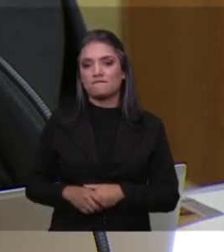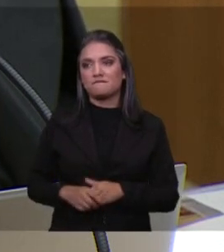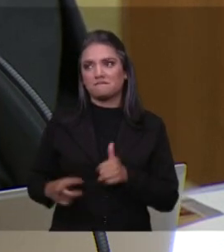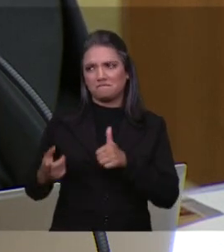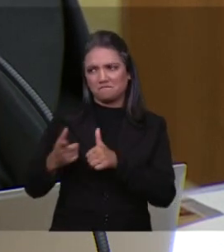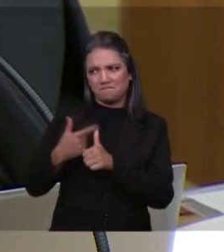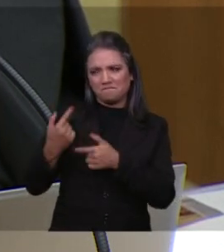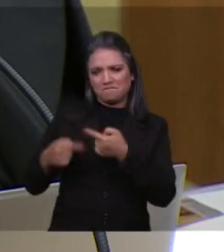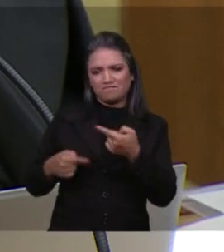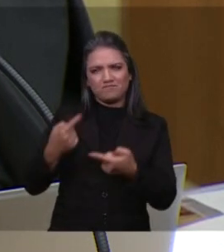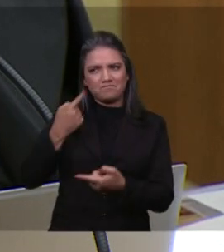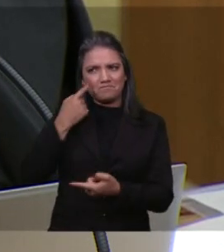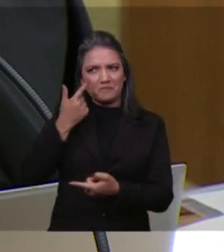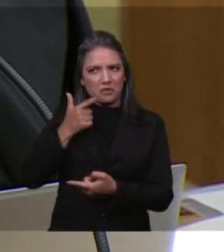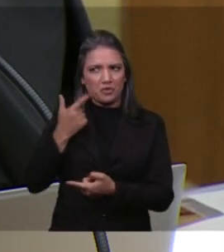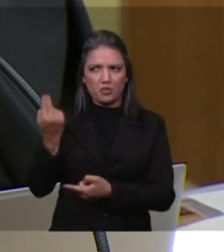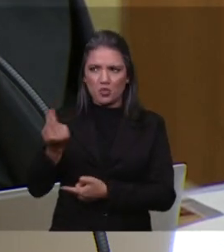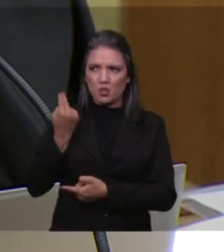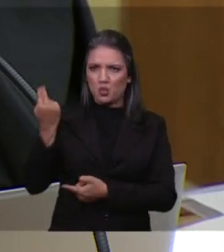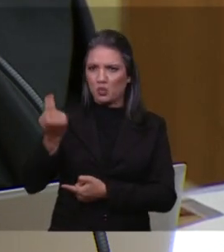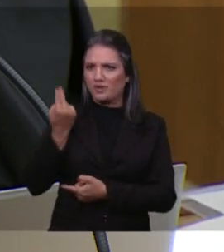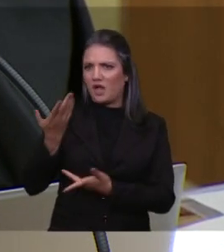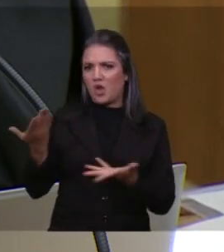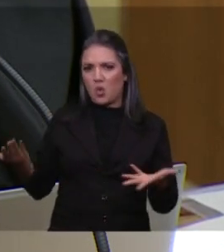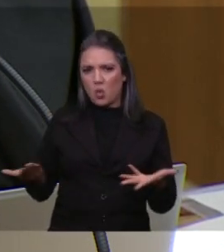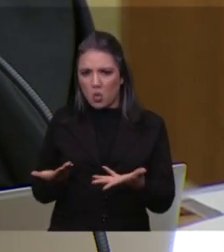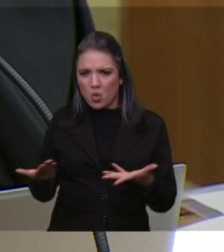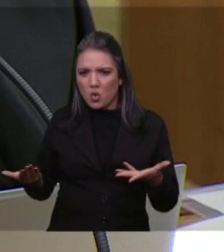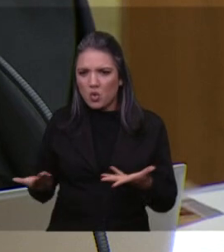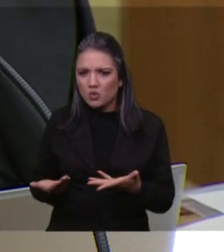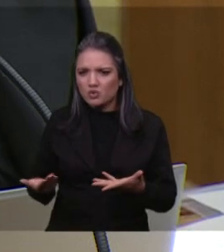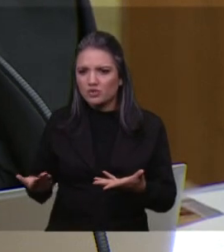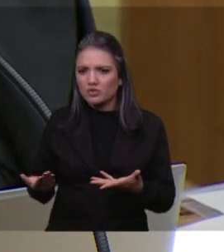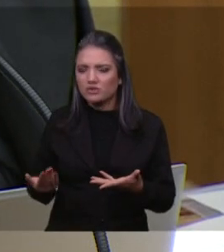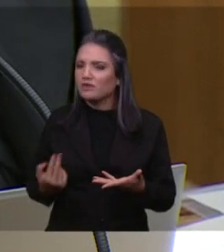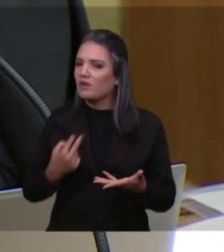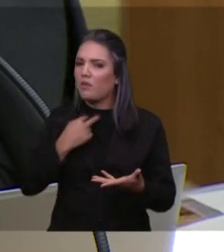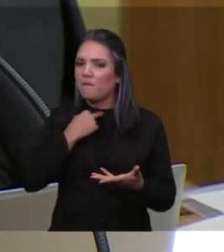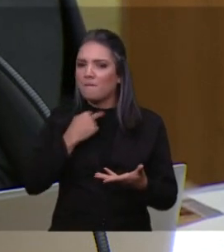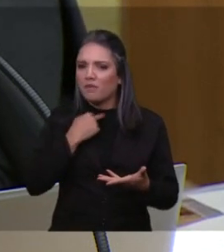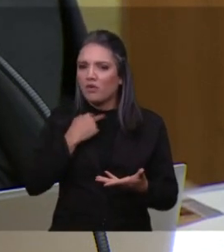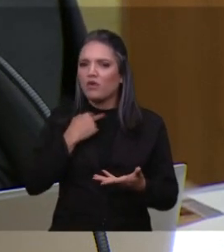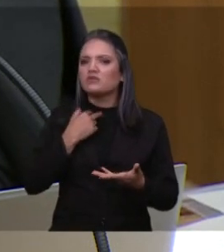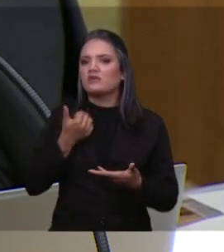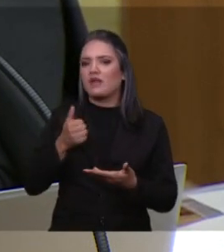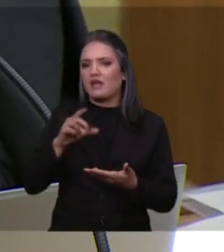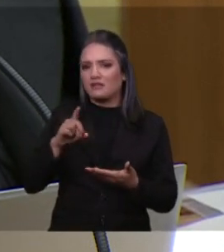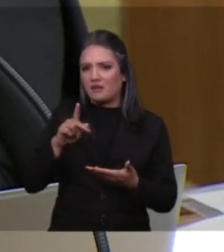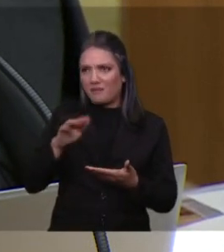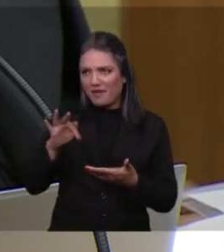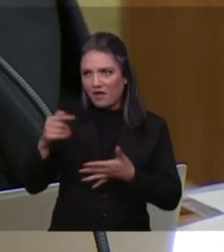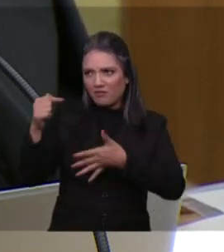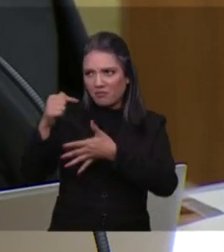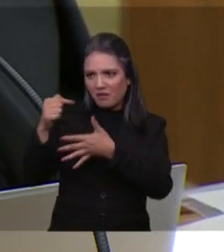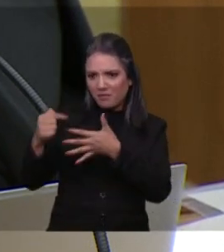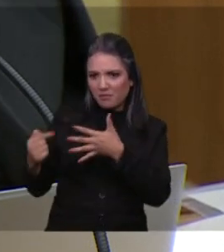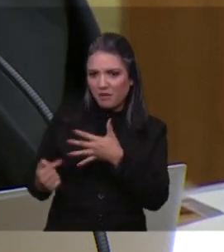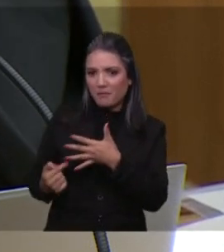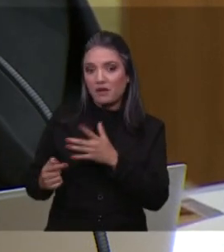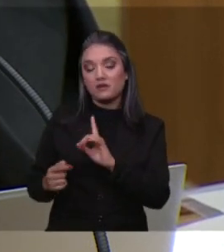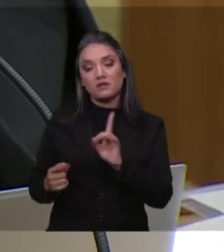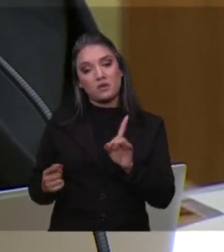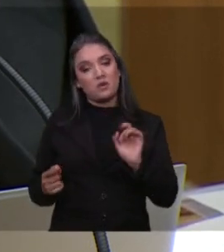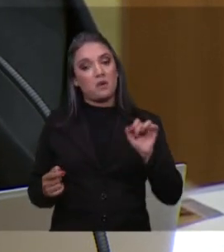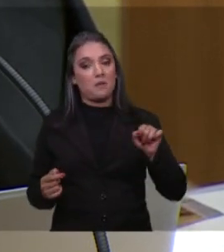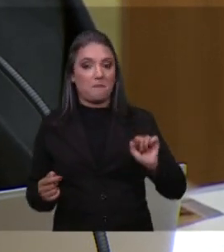não vejo possibilidade hoje de nós revisitarmos os termos da DPF. Nós temos possibilidade de